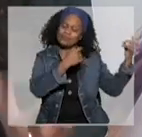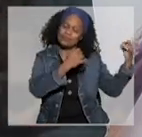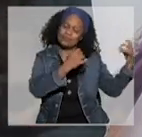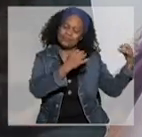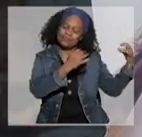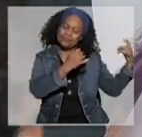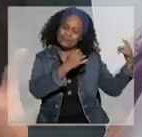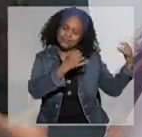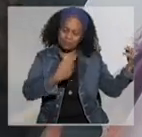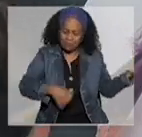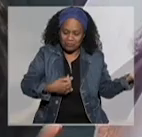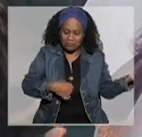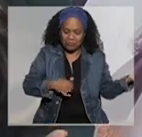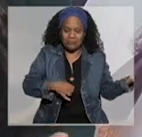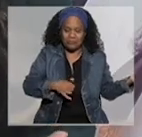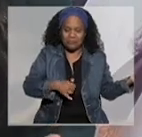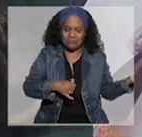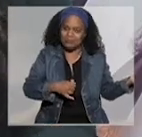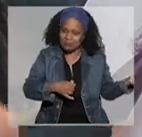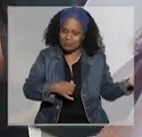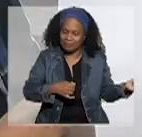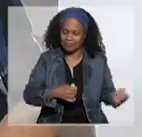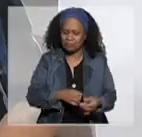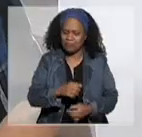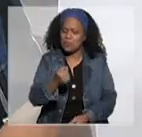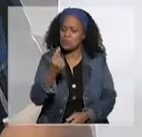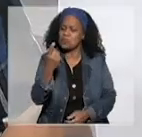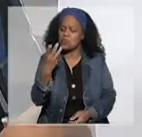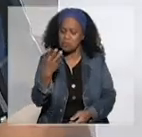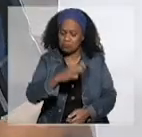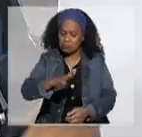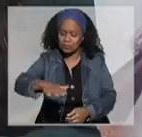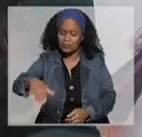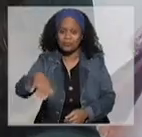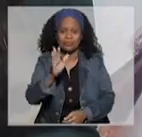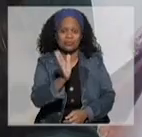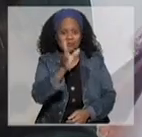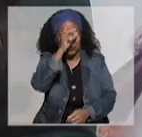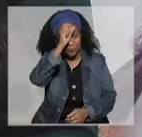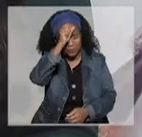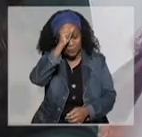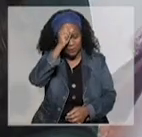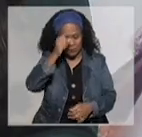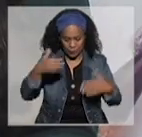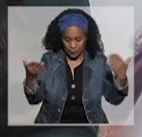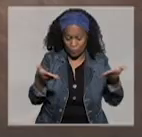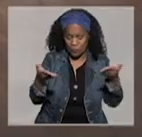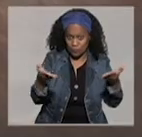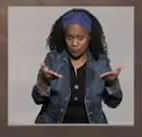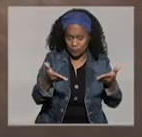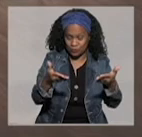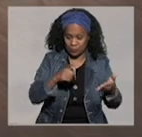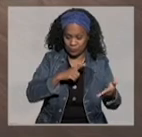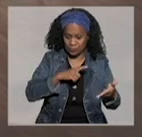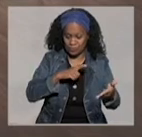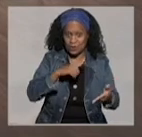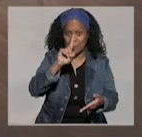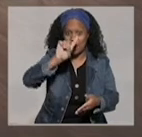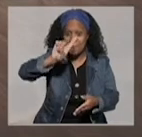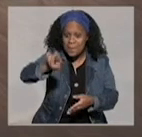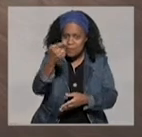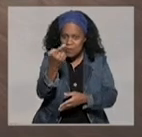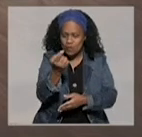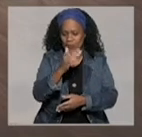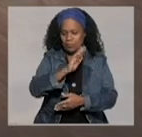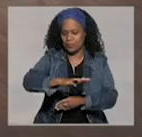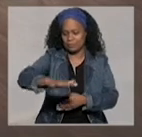instrumentos a música te toca. É assim com a música clássica. Sim. Quantas crianças estão sendo atingidas pelo projeto, Candy? Hoje nós estamos atingindo